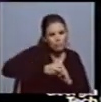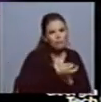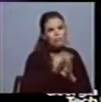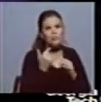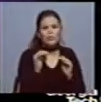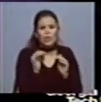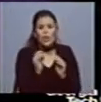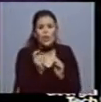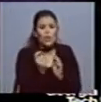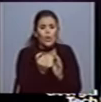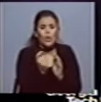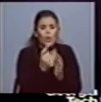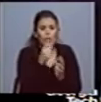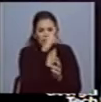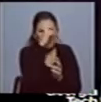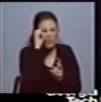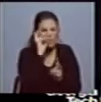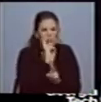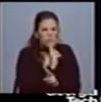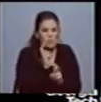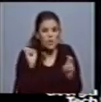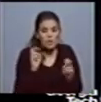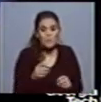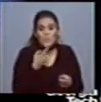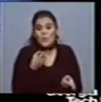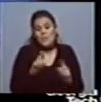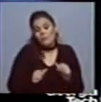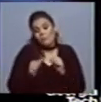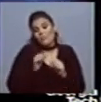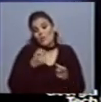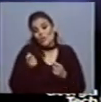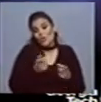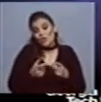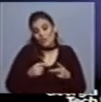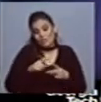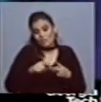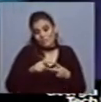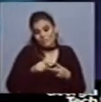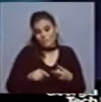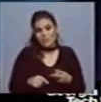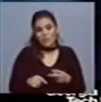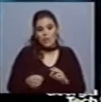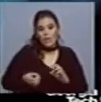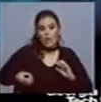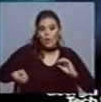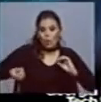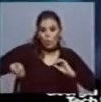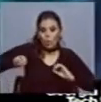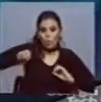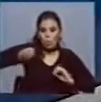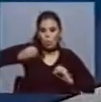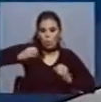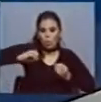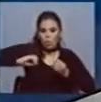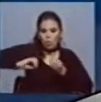reduzidas, muito difíceis de detectar. Bom, voltemos à história das nossas estrelas de neutrões. Elas foram rodando cada vez mais próximas das outras. As